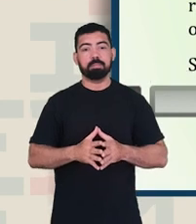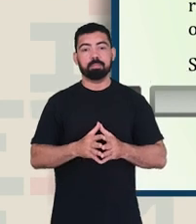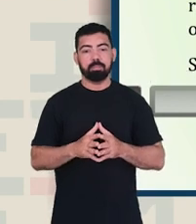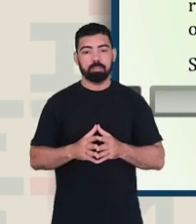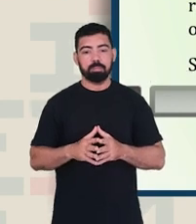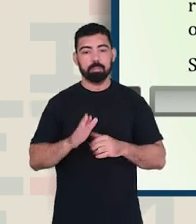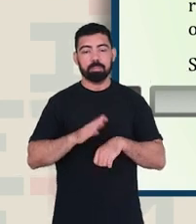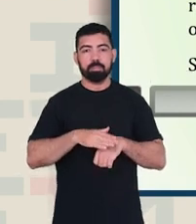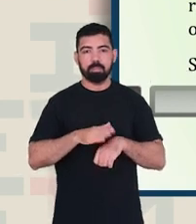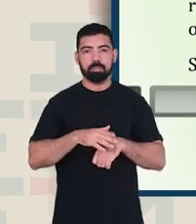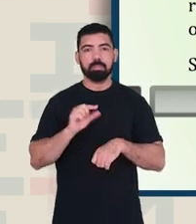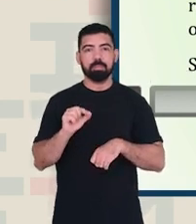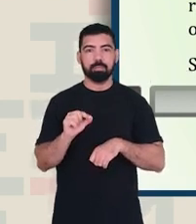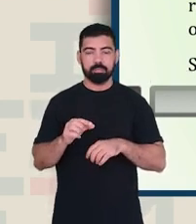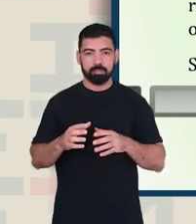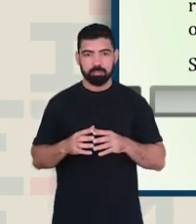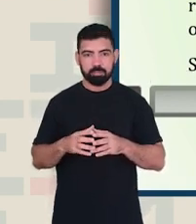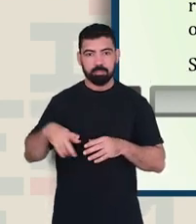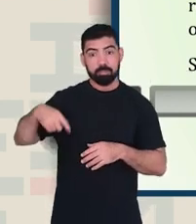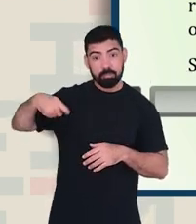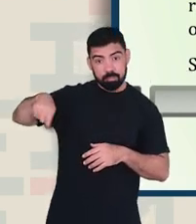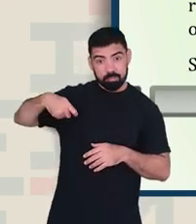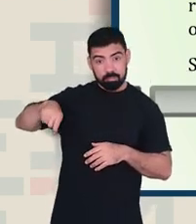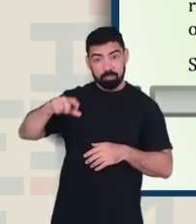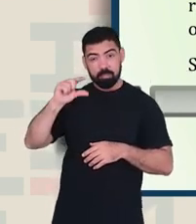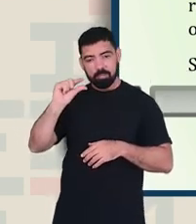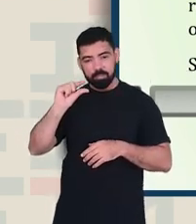e escutamos um pouquinho